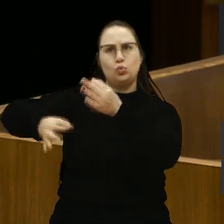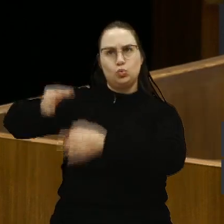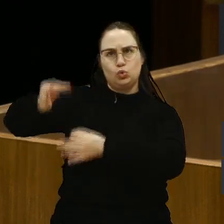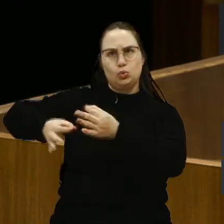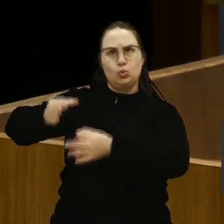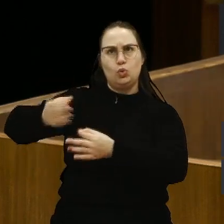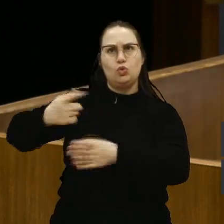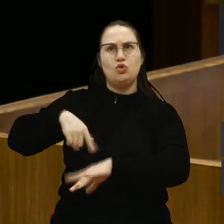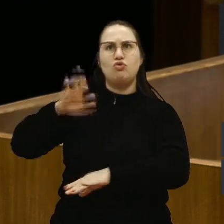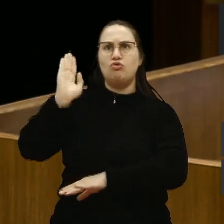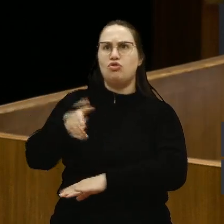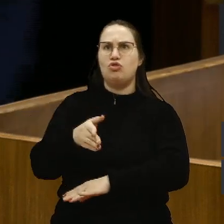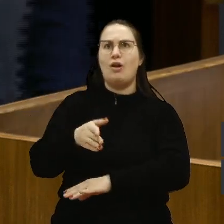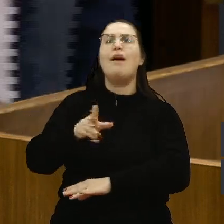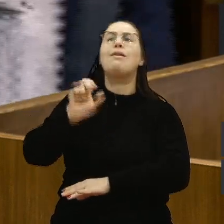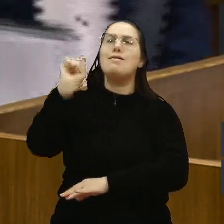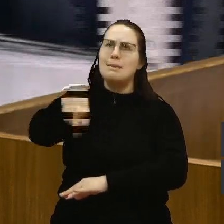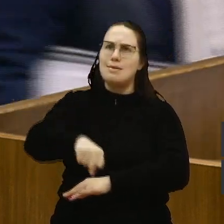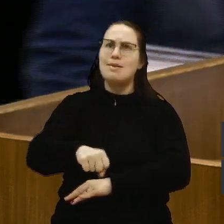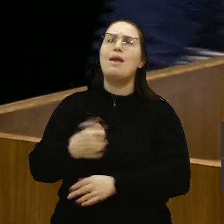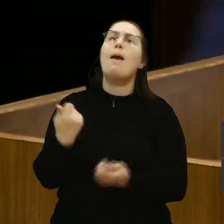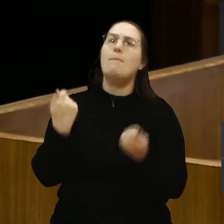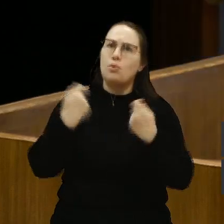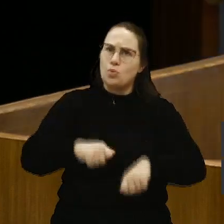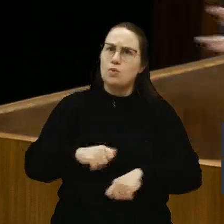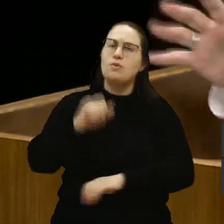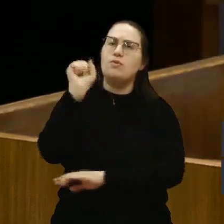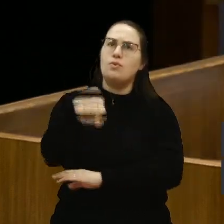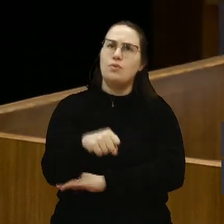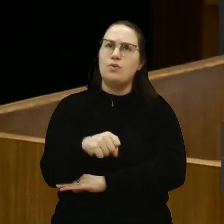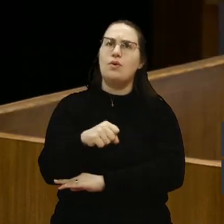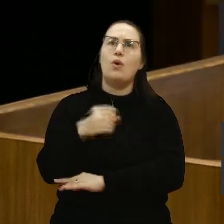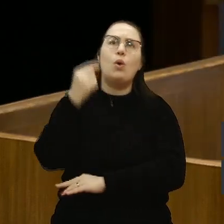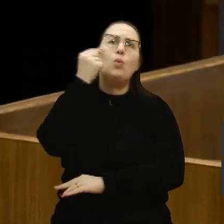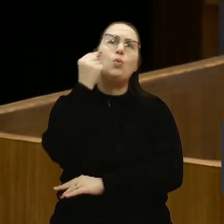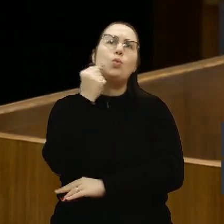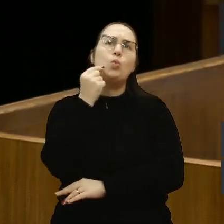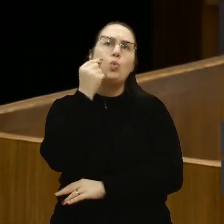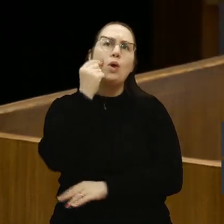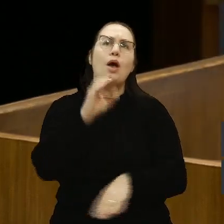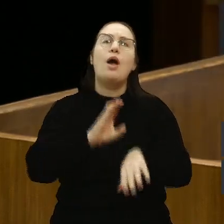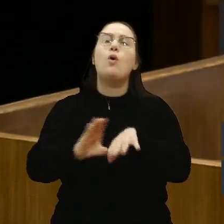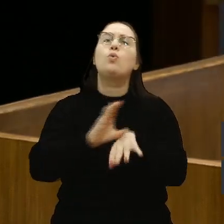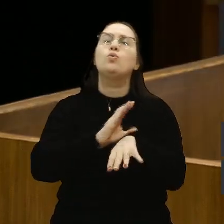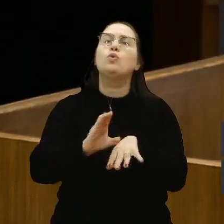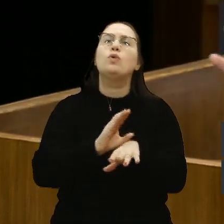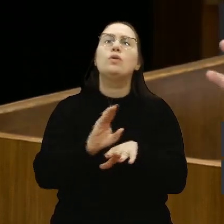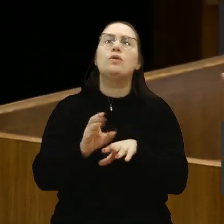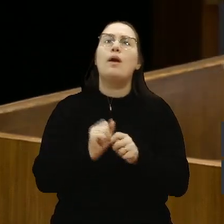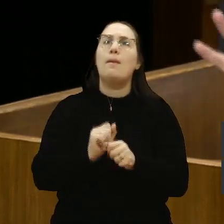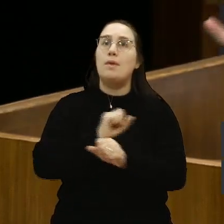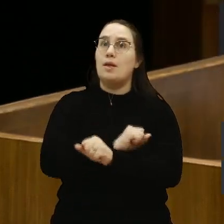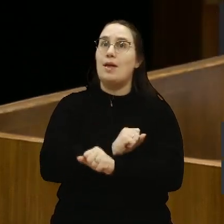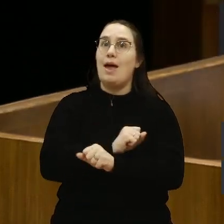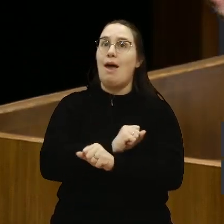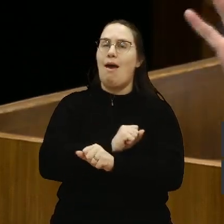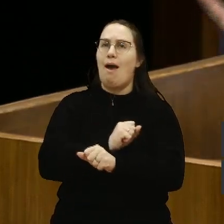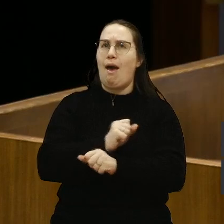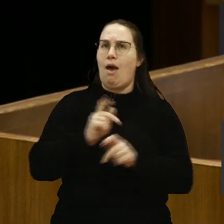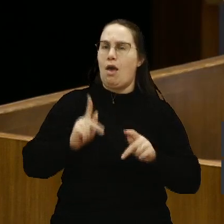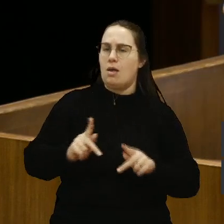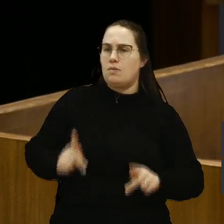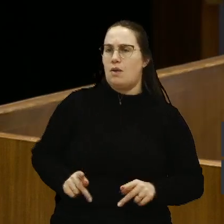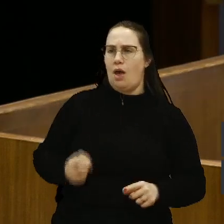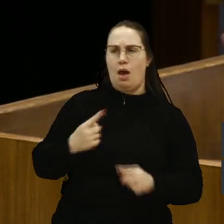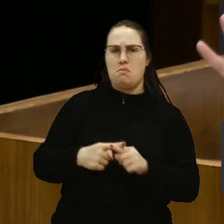e o STF já disse que é possível. E o vereador Cláudio Libardi trouxe a questão da constitucionalidade. Isso é para deixar as pessoas, né? É porque